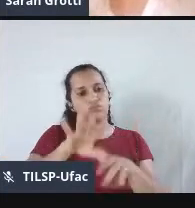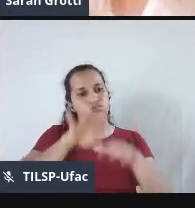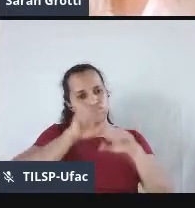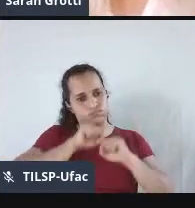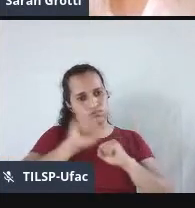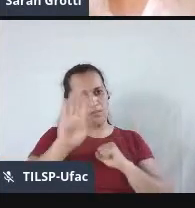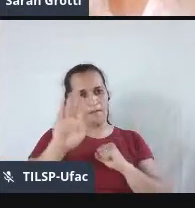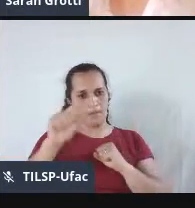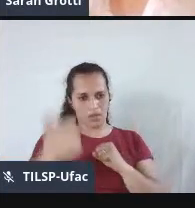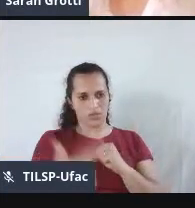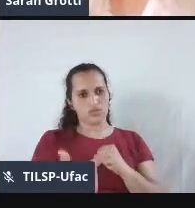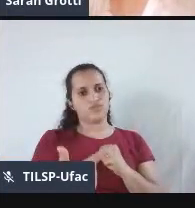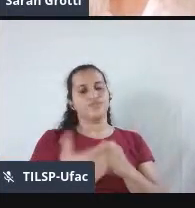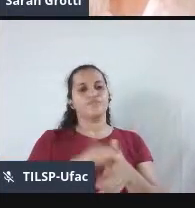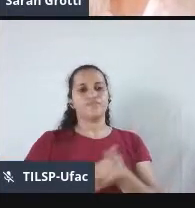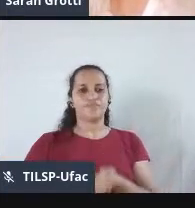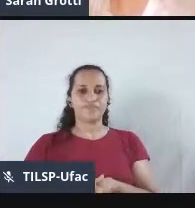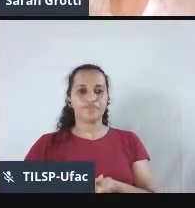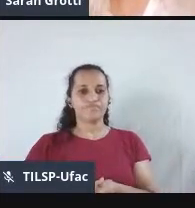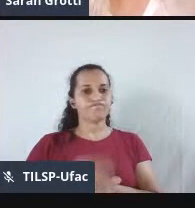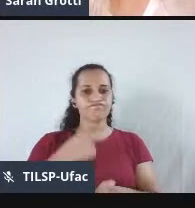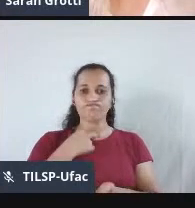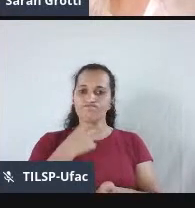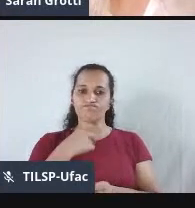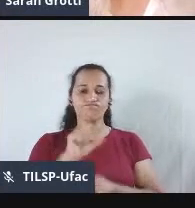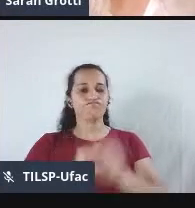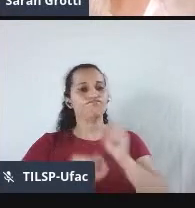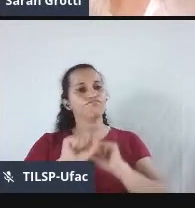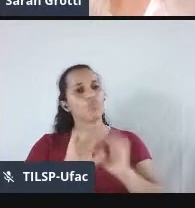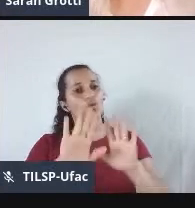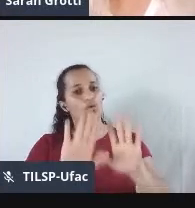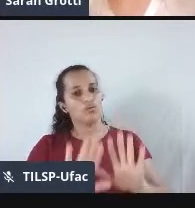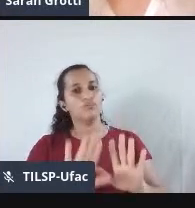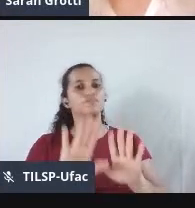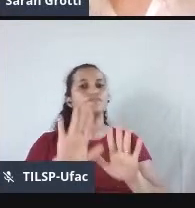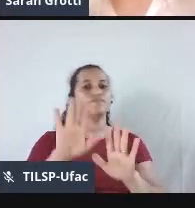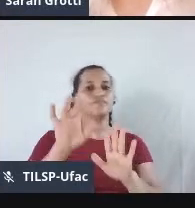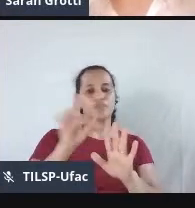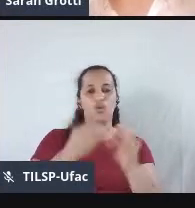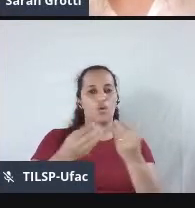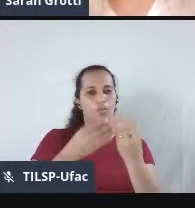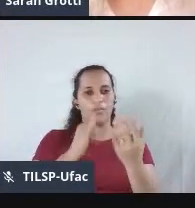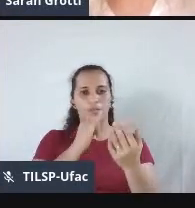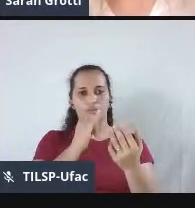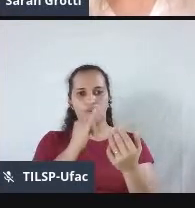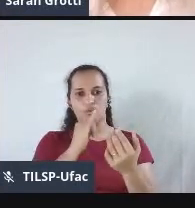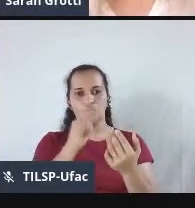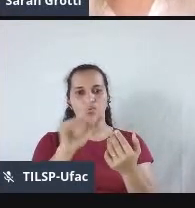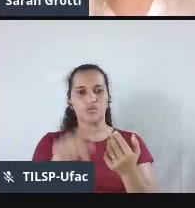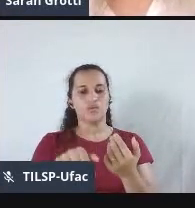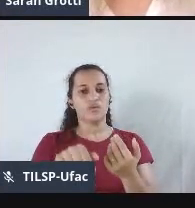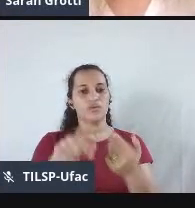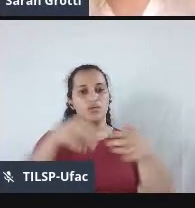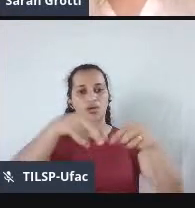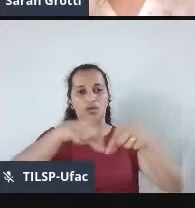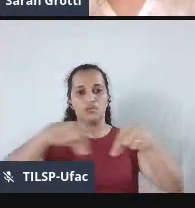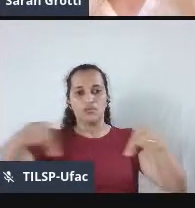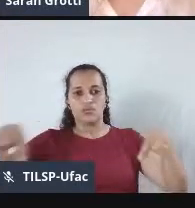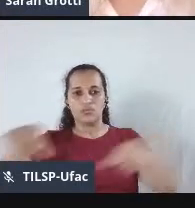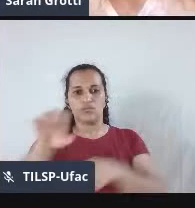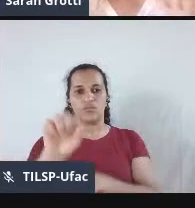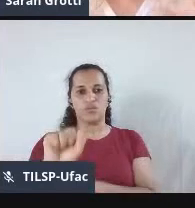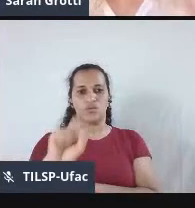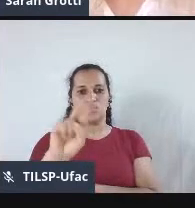se pode levar em consideração alimentos fontes de B12. São eles: tempê, miso, espirulina e shoyu.